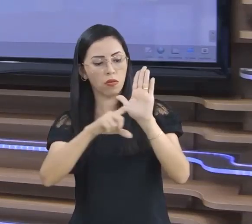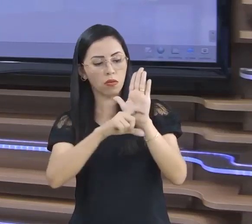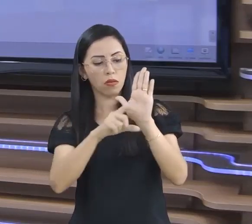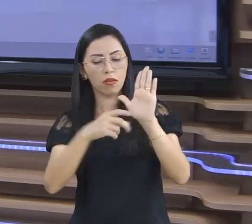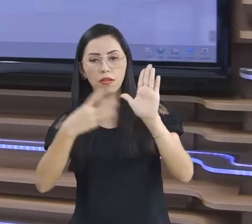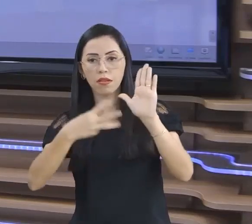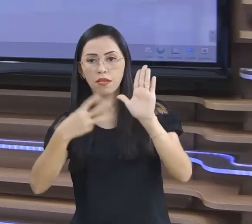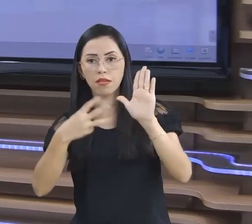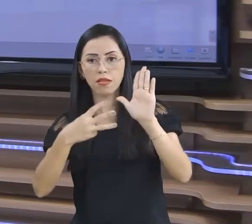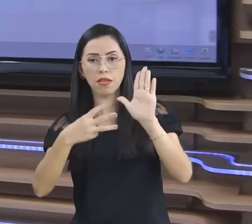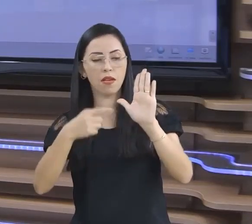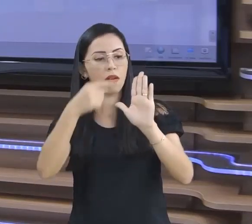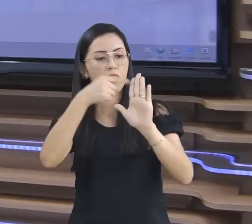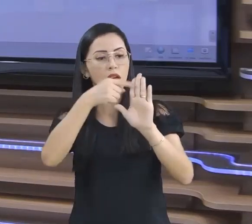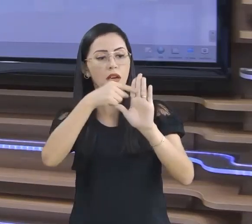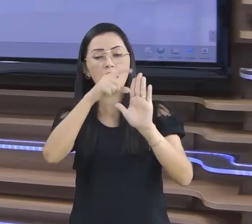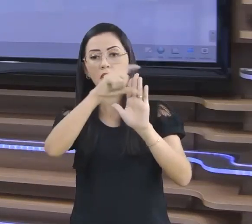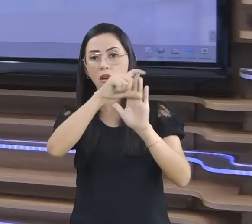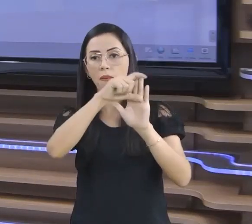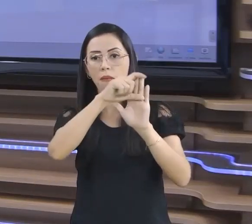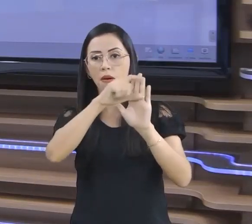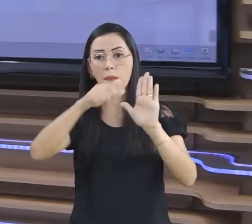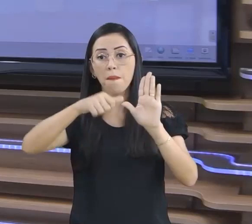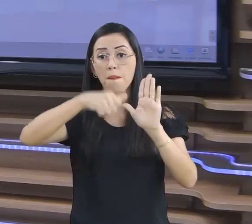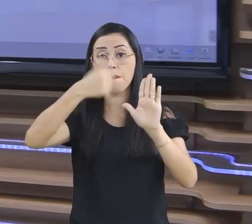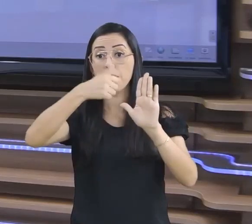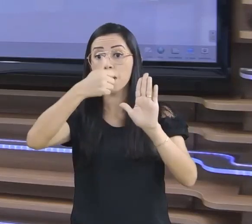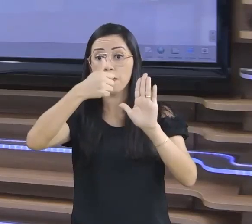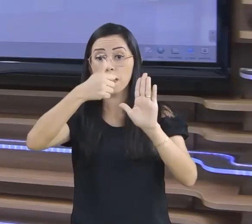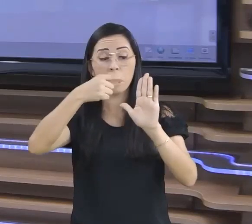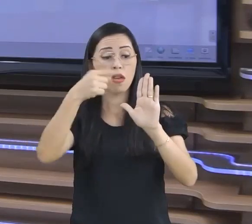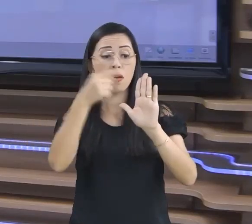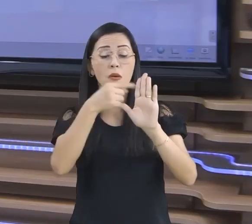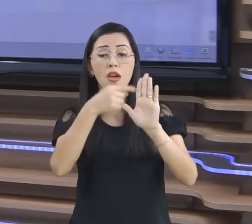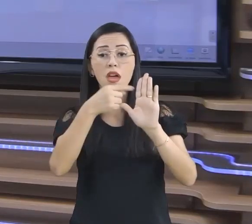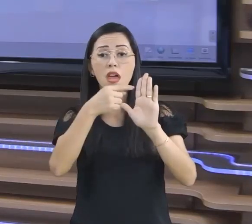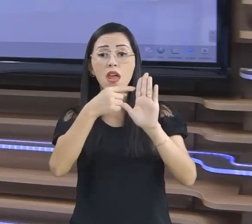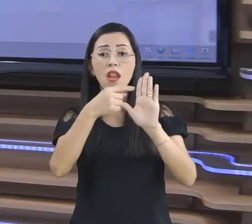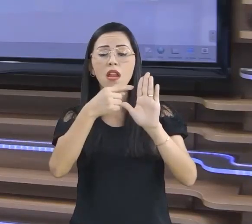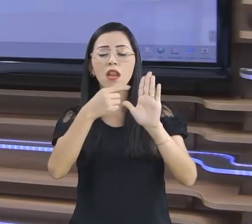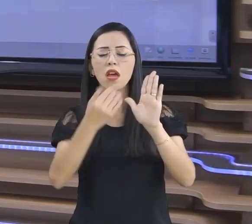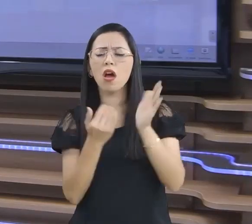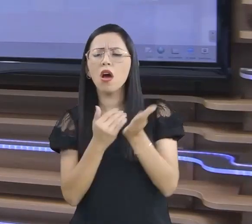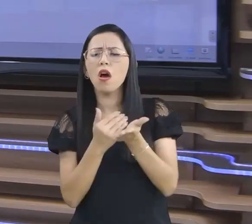Aí eu posso dizer o seguinte, naquele momento do primeiro parágrafo, o João estava contando a